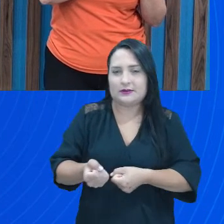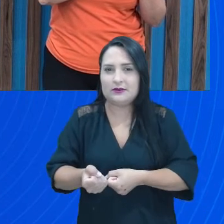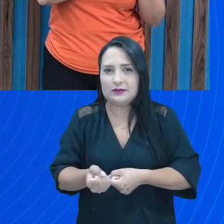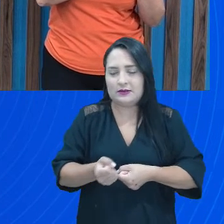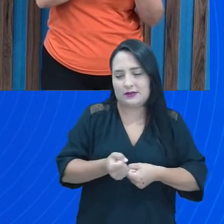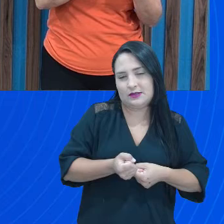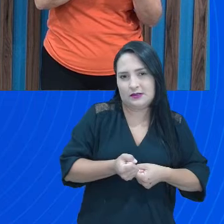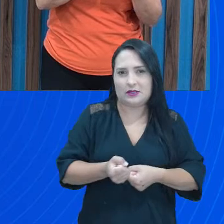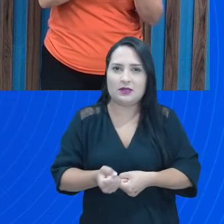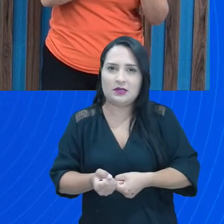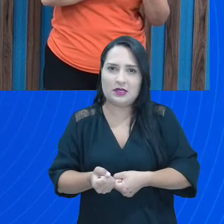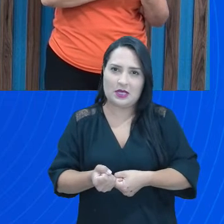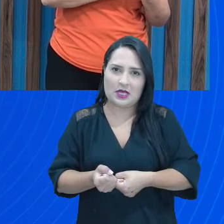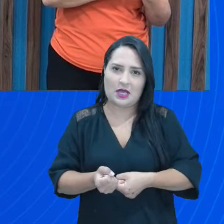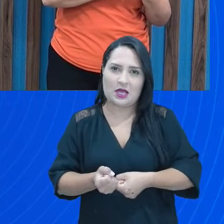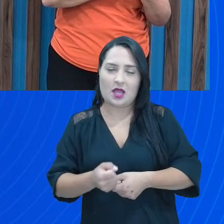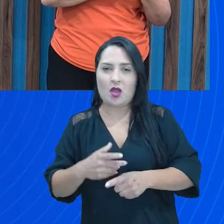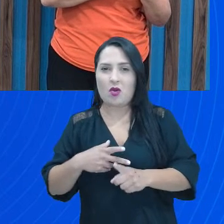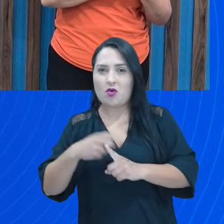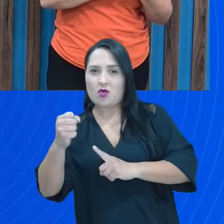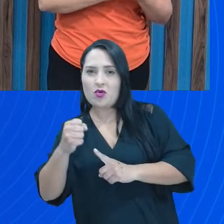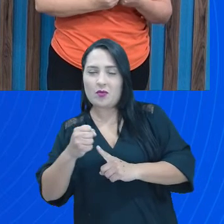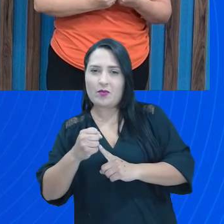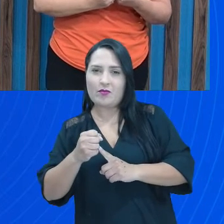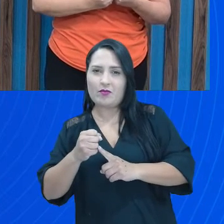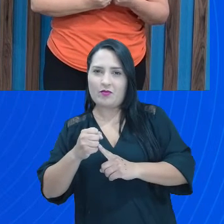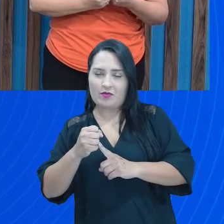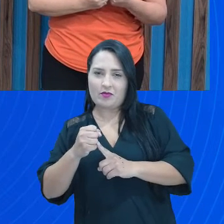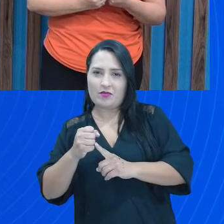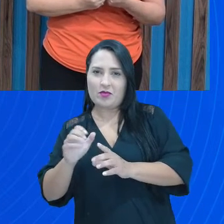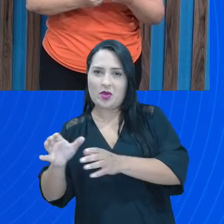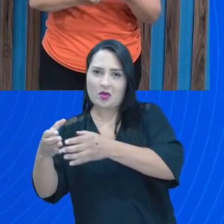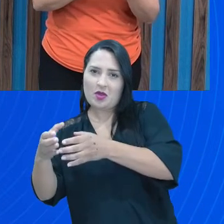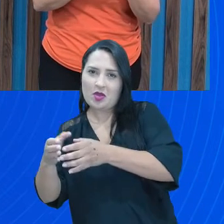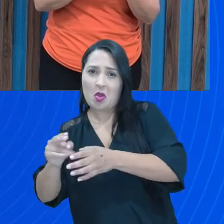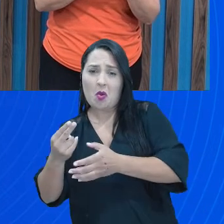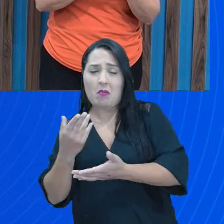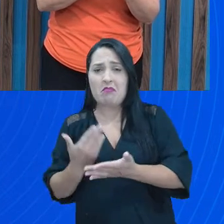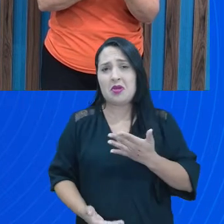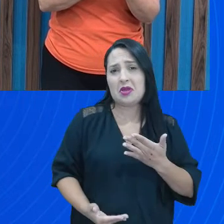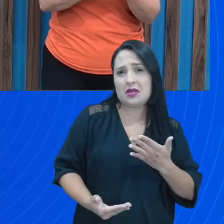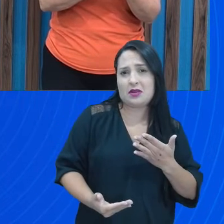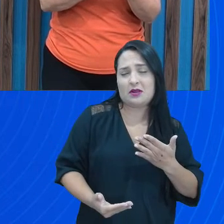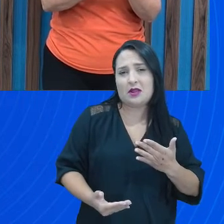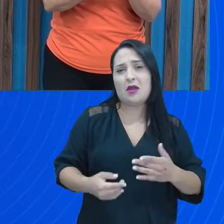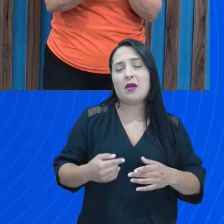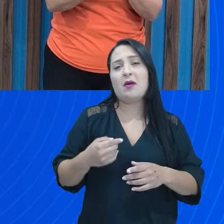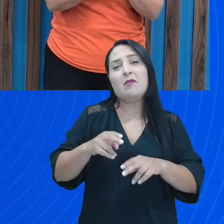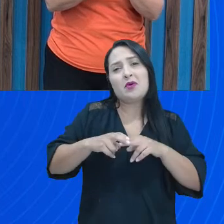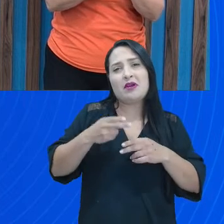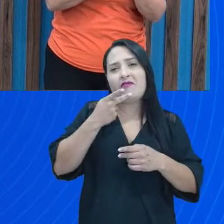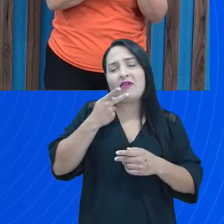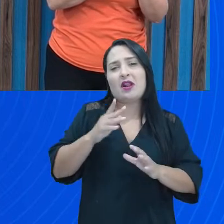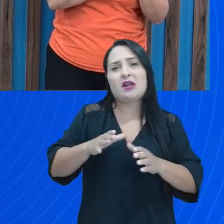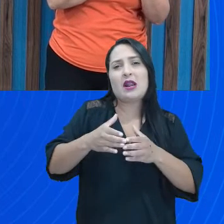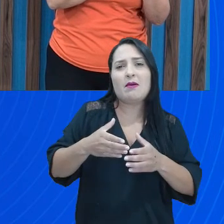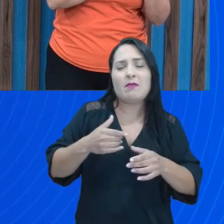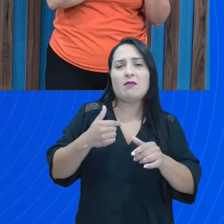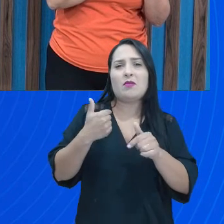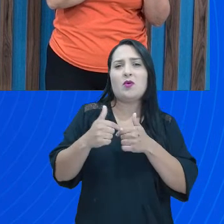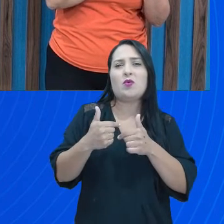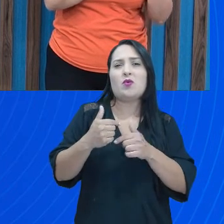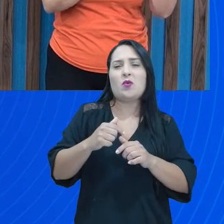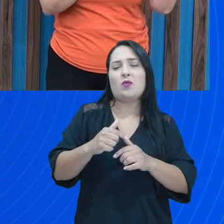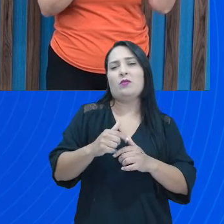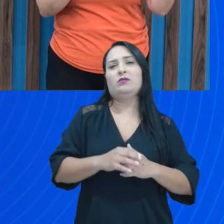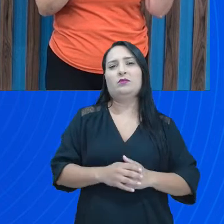outro grupo ganhou e o outro perdeu. Aí exige, ó, por isso que eu falo que é um trabalho de grupo, exige força de